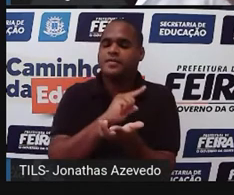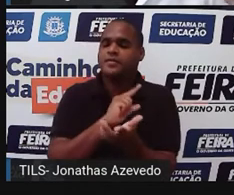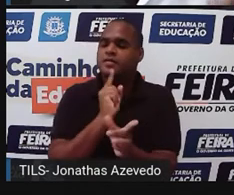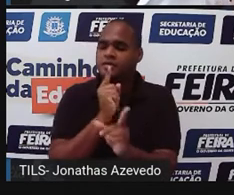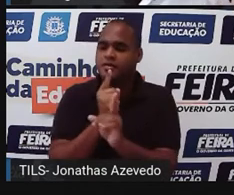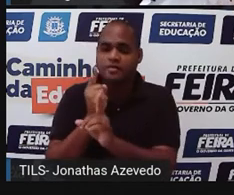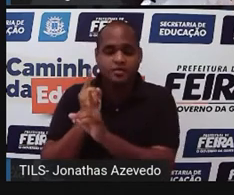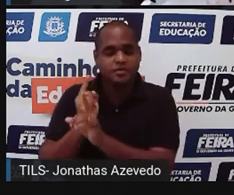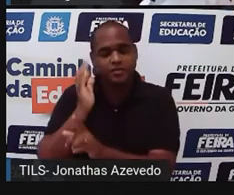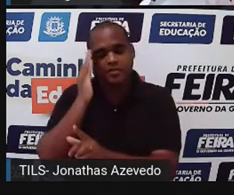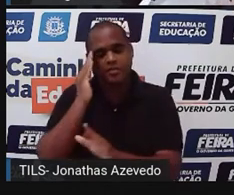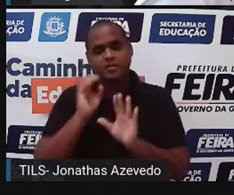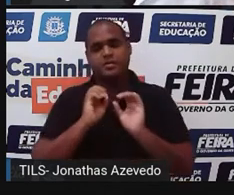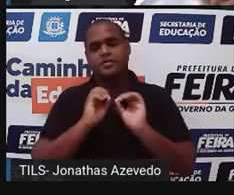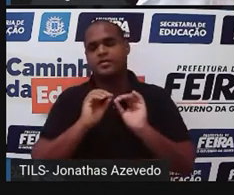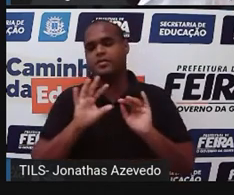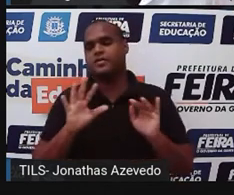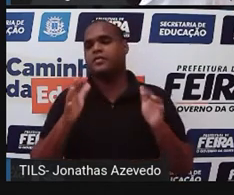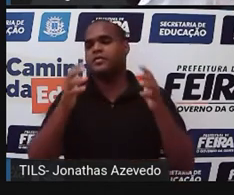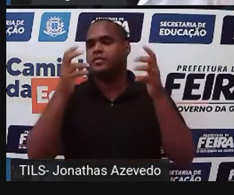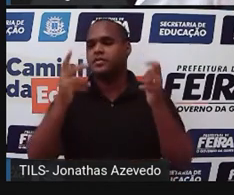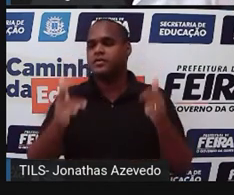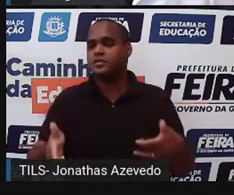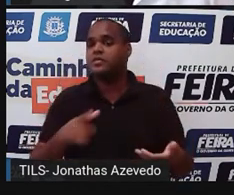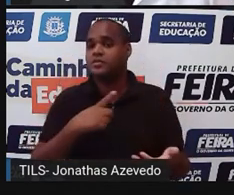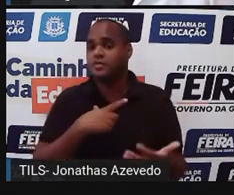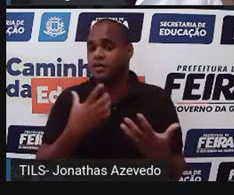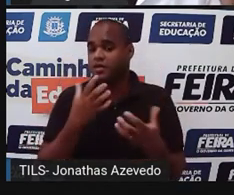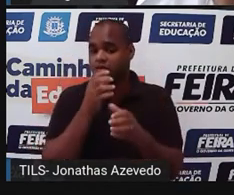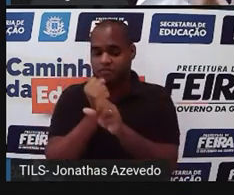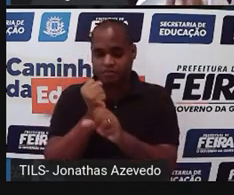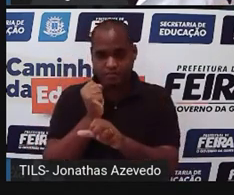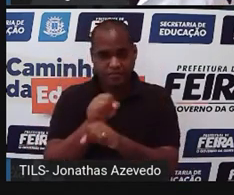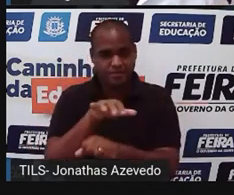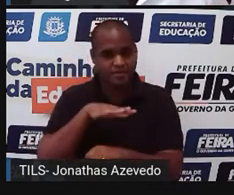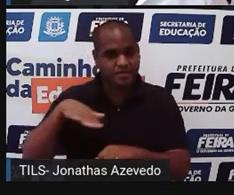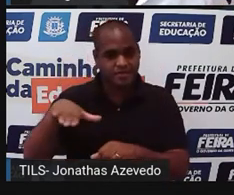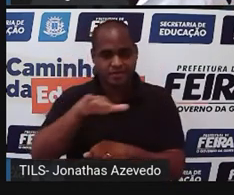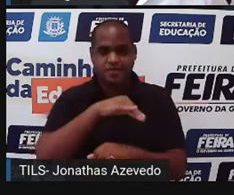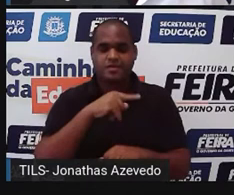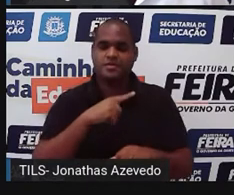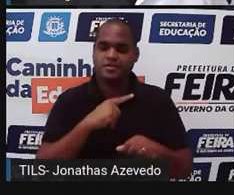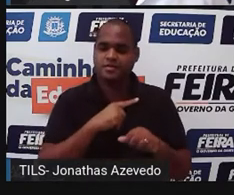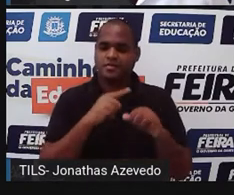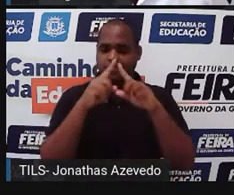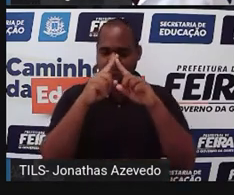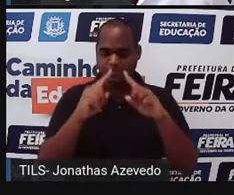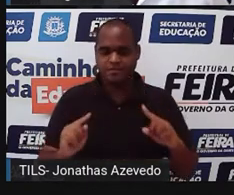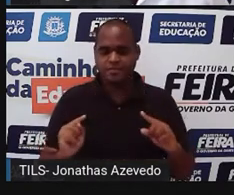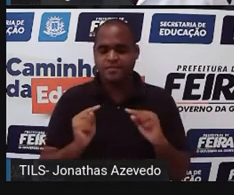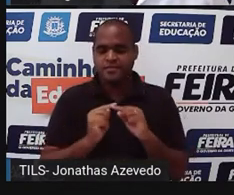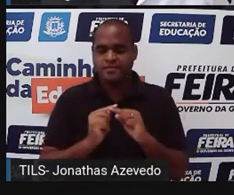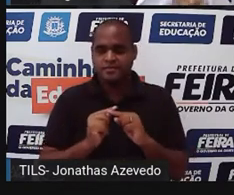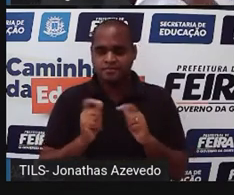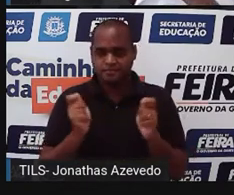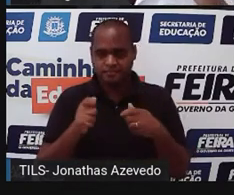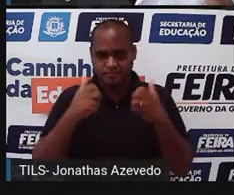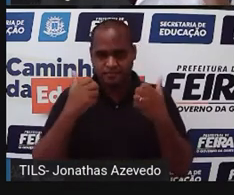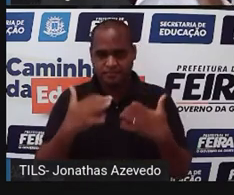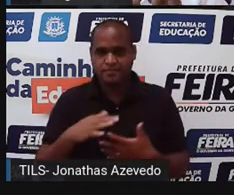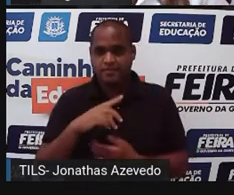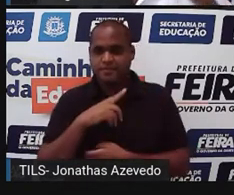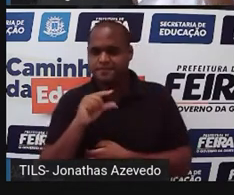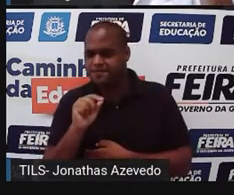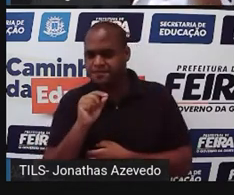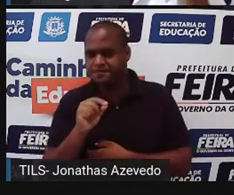de entender essa maneira que a maneira de calcular a área de triângulos e a gente não viu ali um